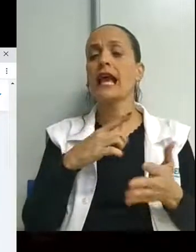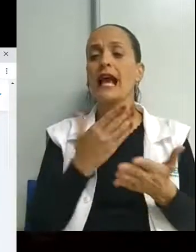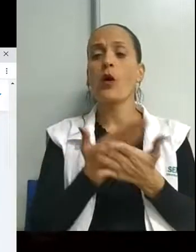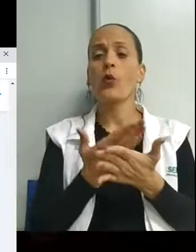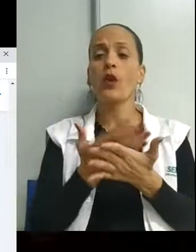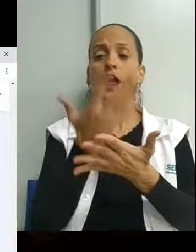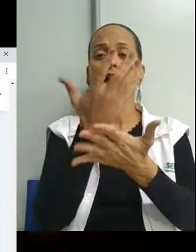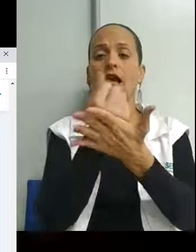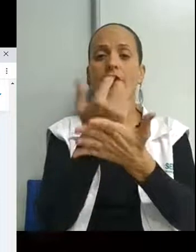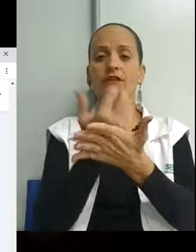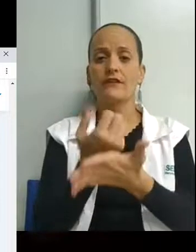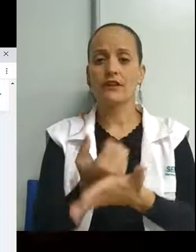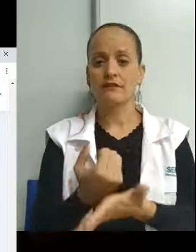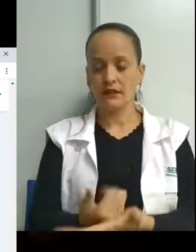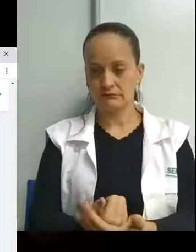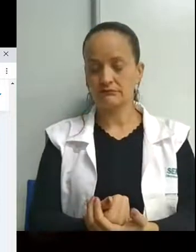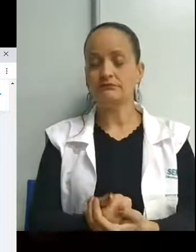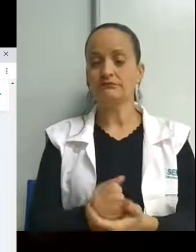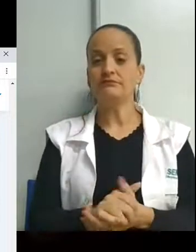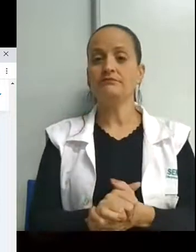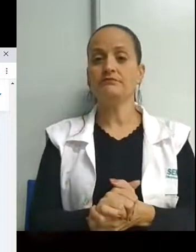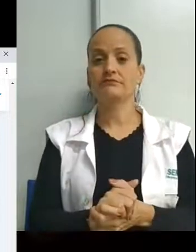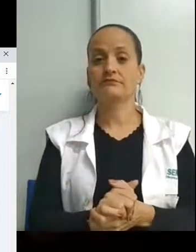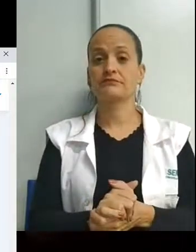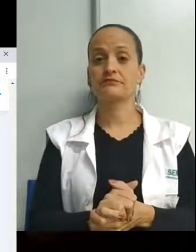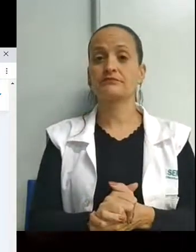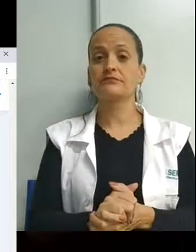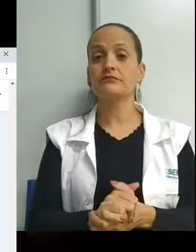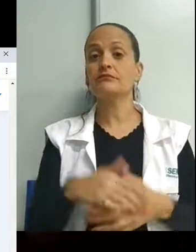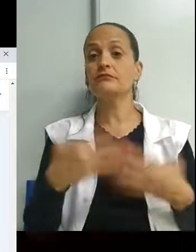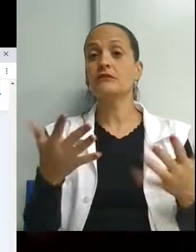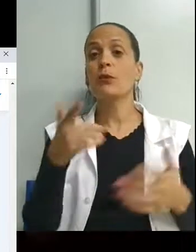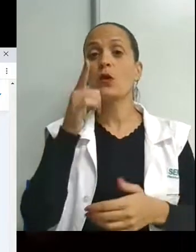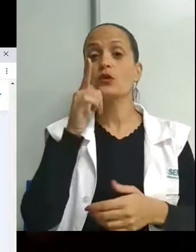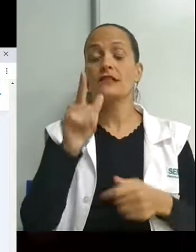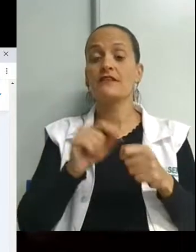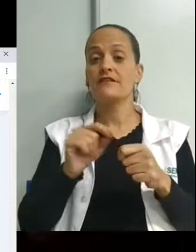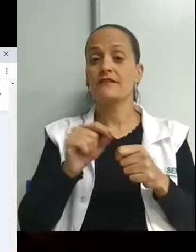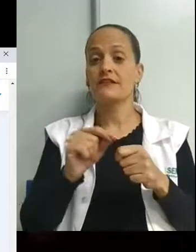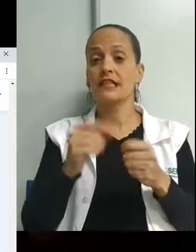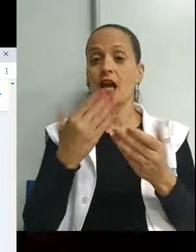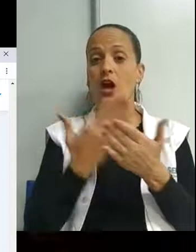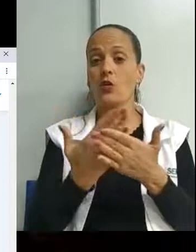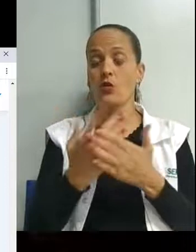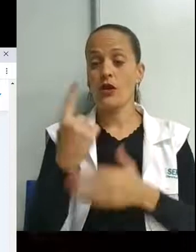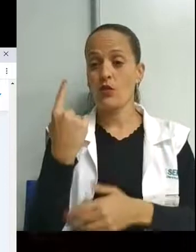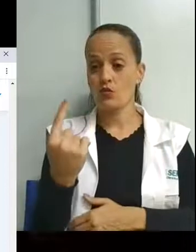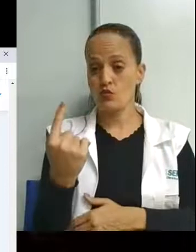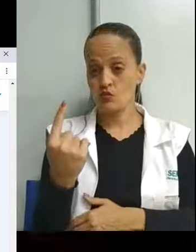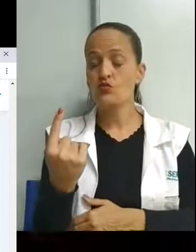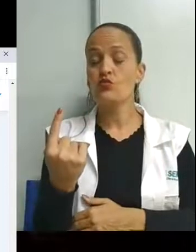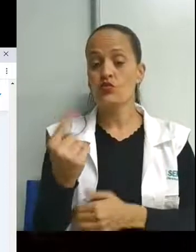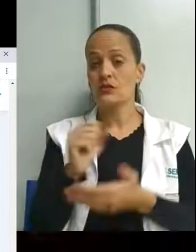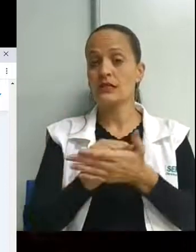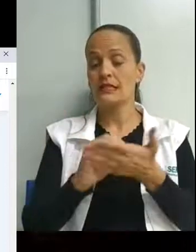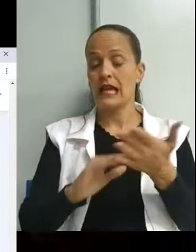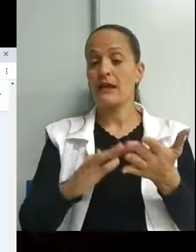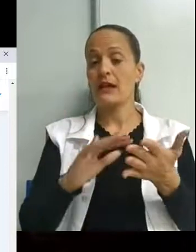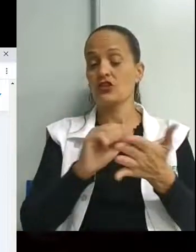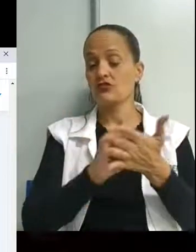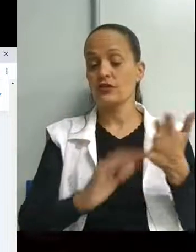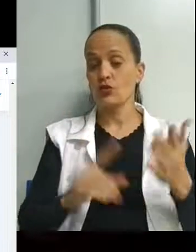vocês. Tudo bem? Então, para poder fazer a SAP 1, né? O que eu recomendo vocês? Que assistam aqui, ó,